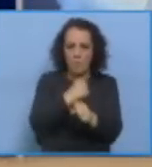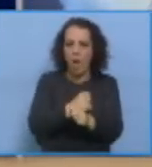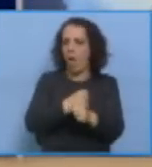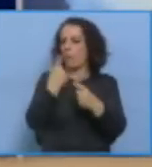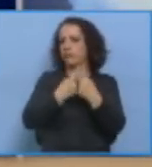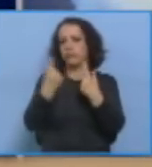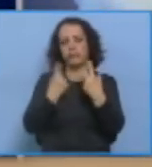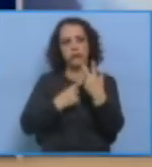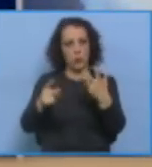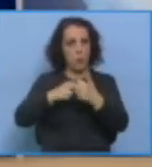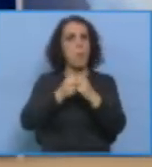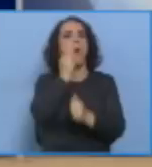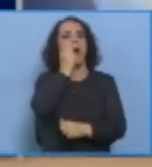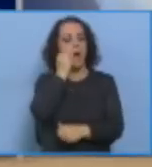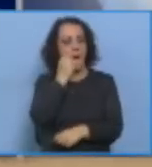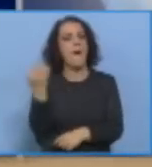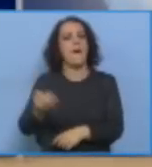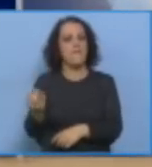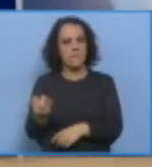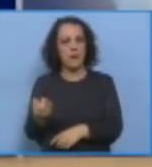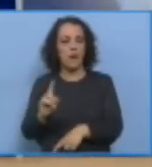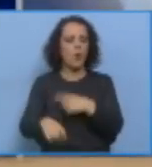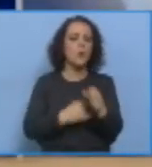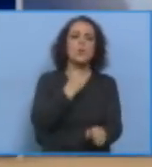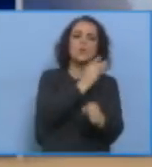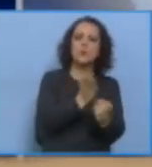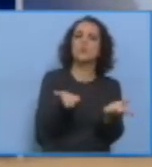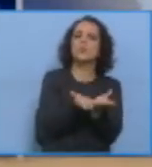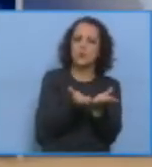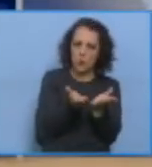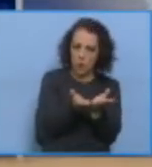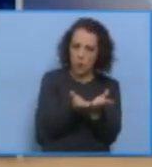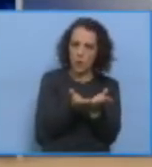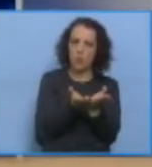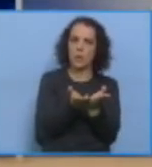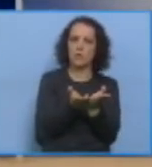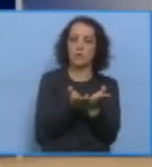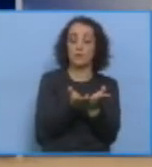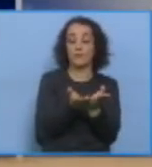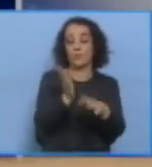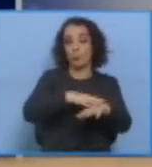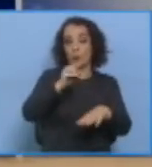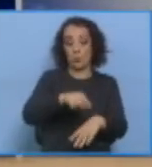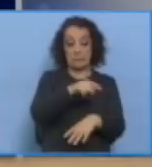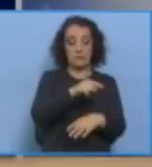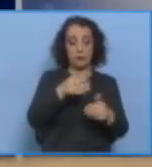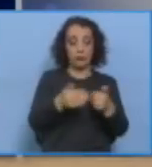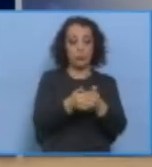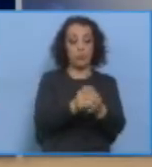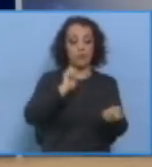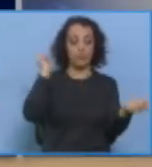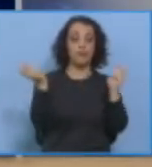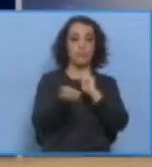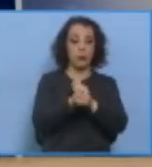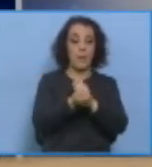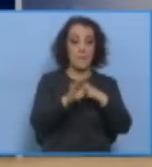etc. Isso é um problema dramático. Outros estabelecimentos de ensino tiveram, decorrente deste mesmo processo, a abertura